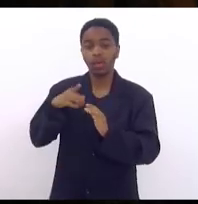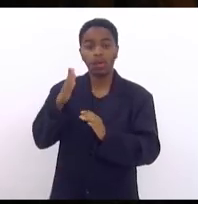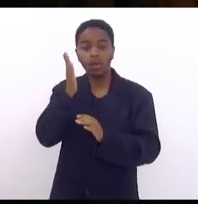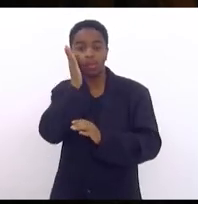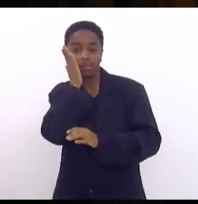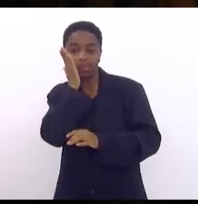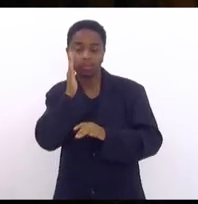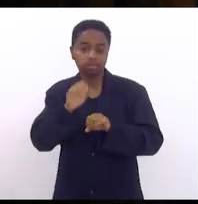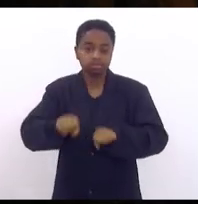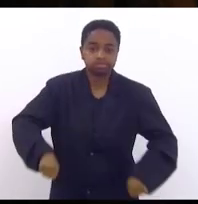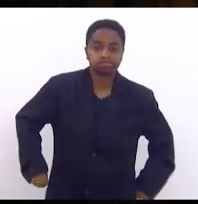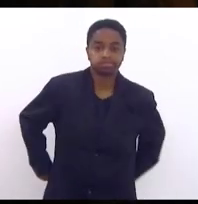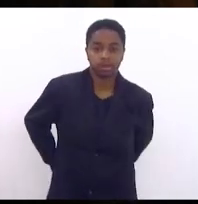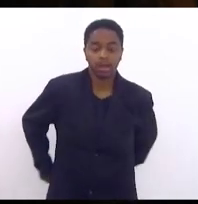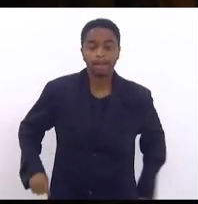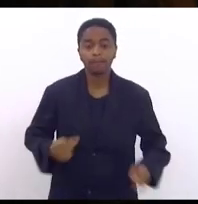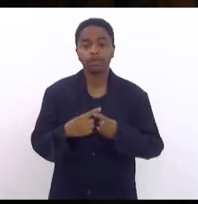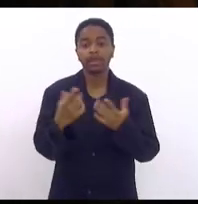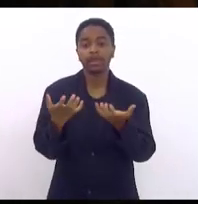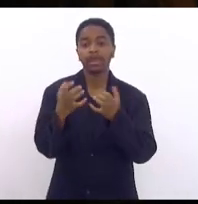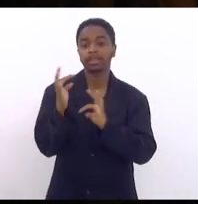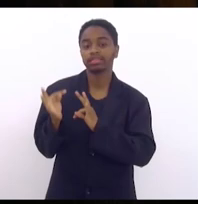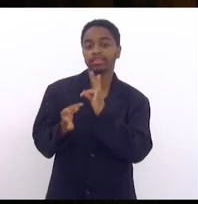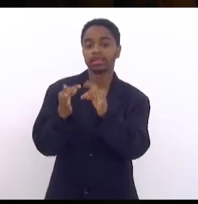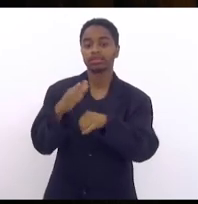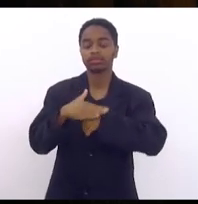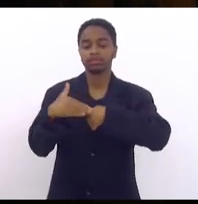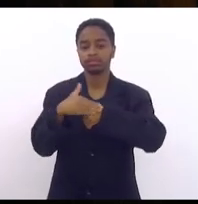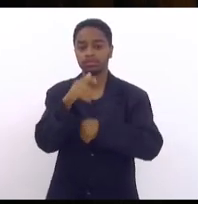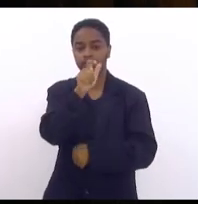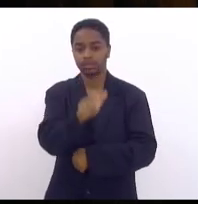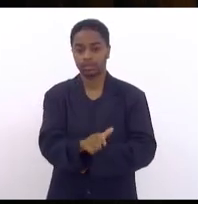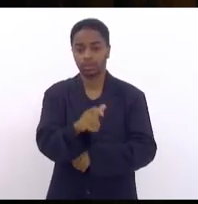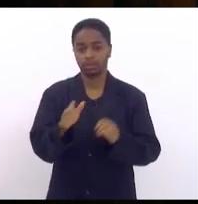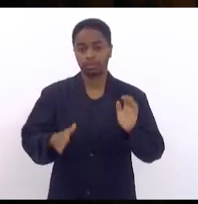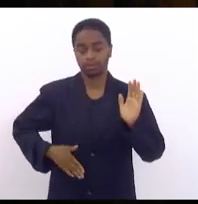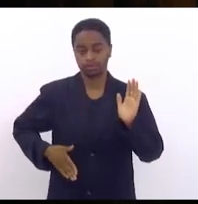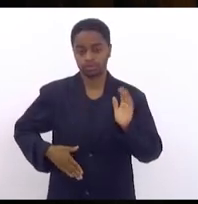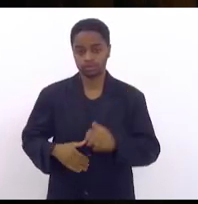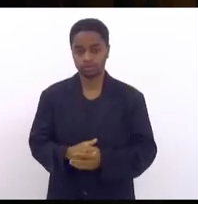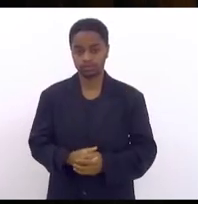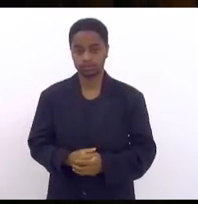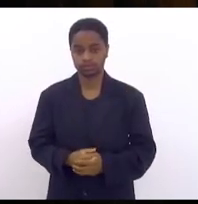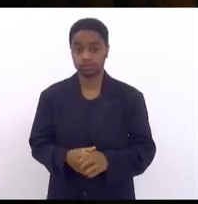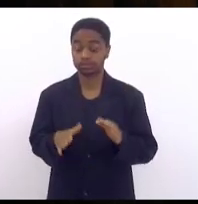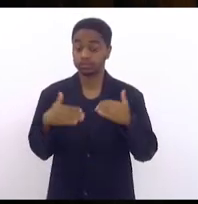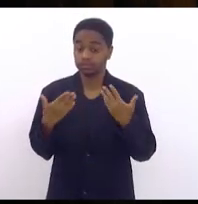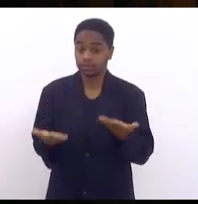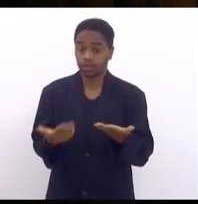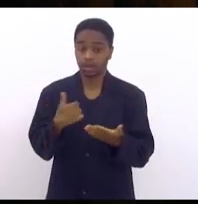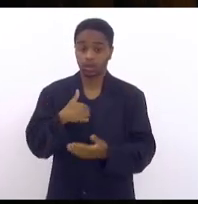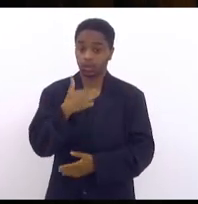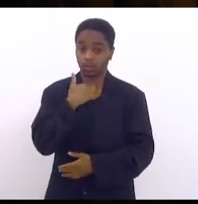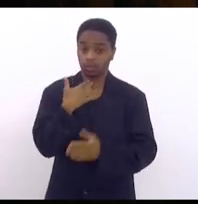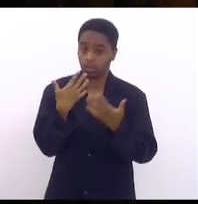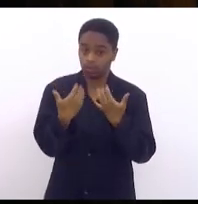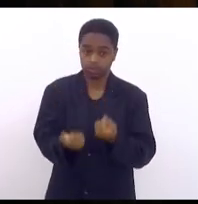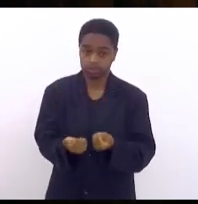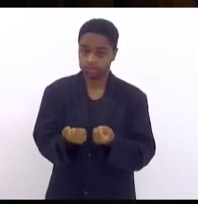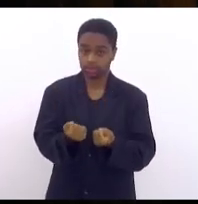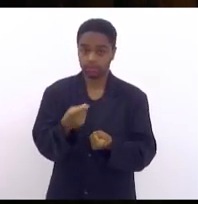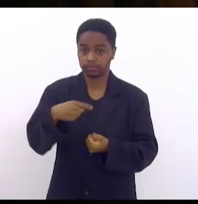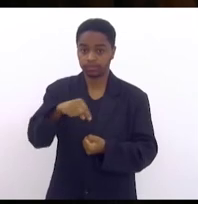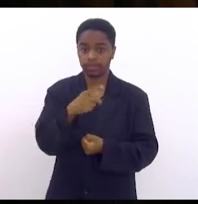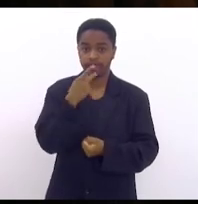algemado. Ele queria tratamento carinhoso para esse marginal. Então, eu não posso tolerar a